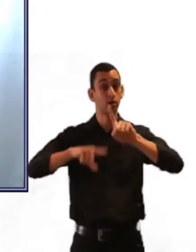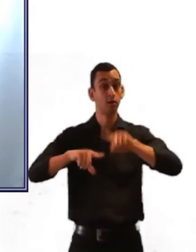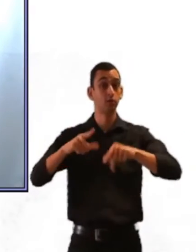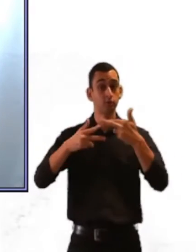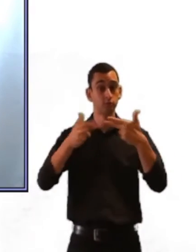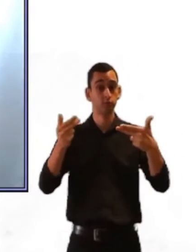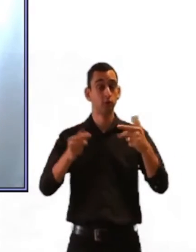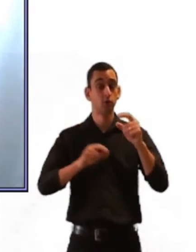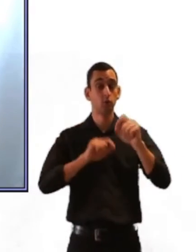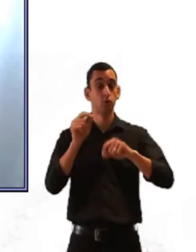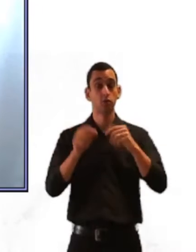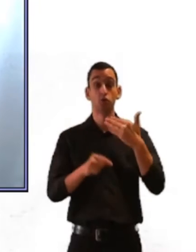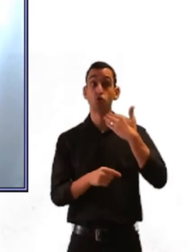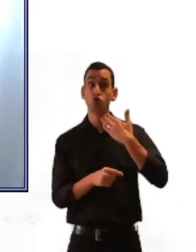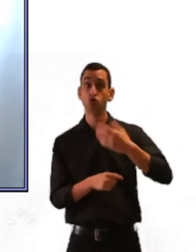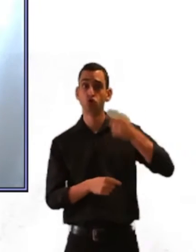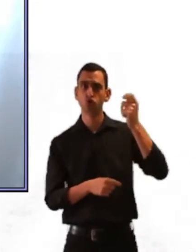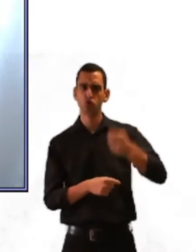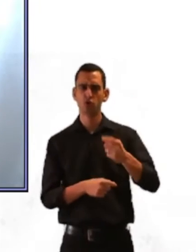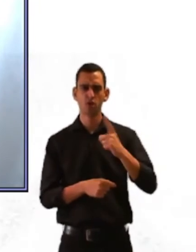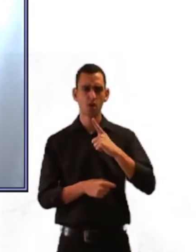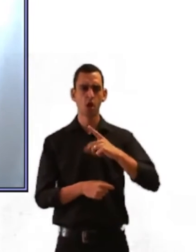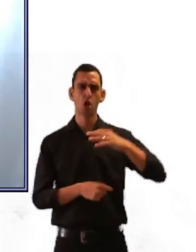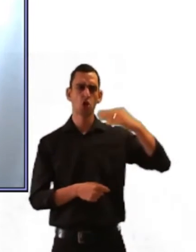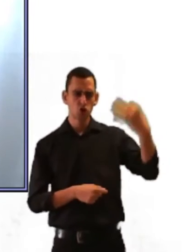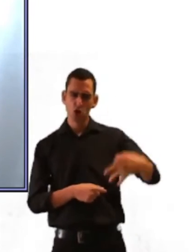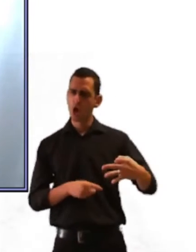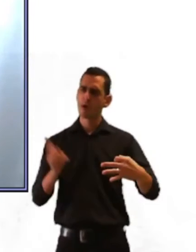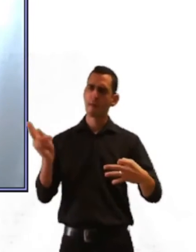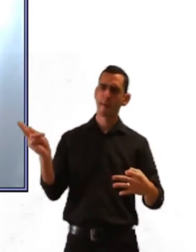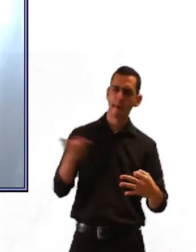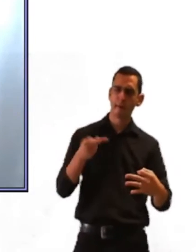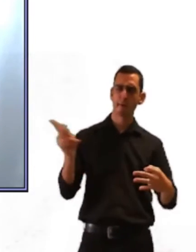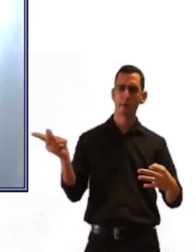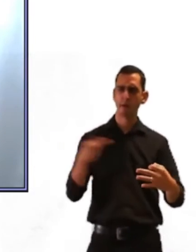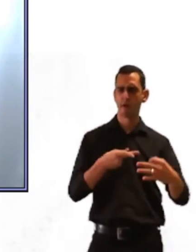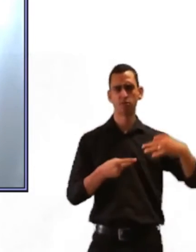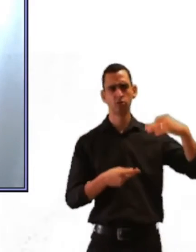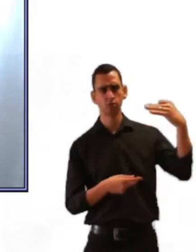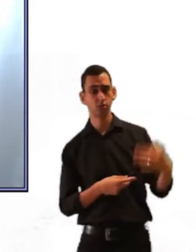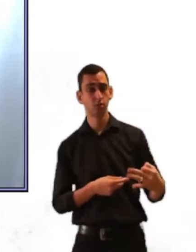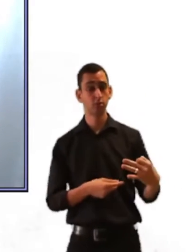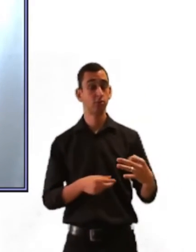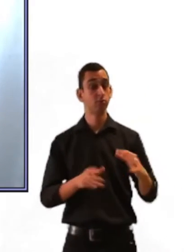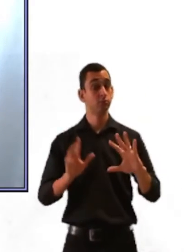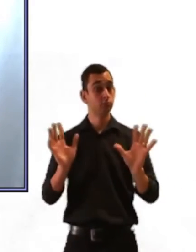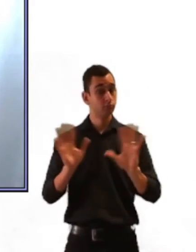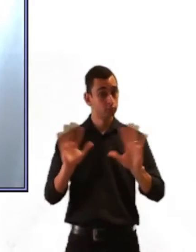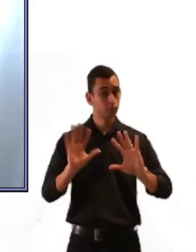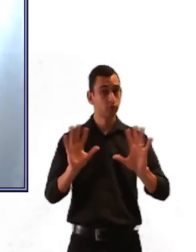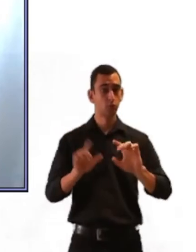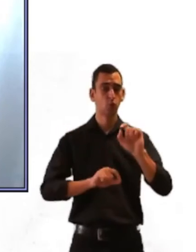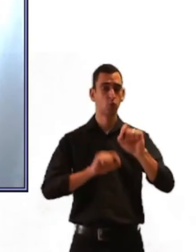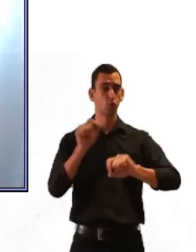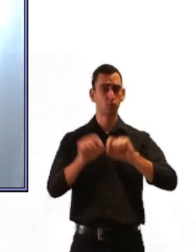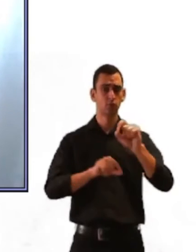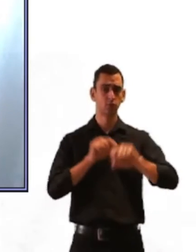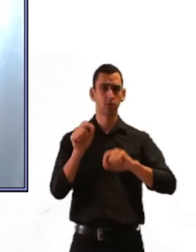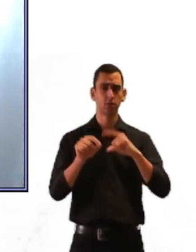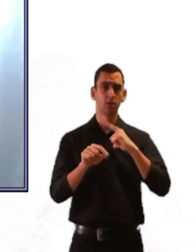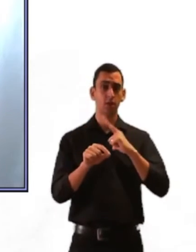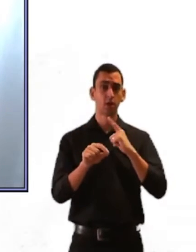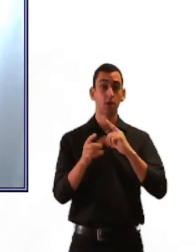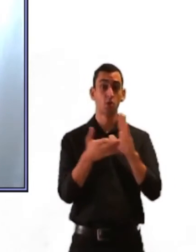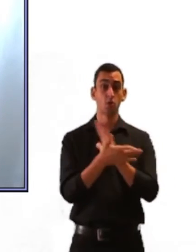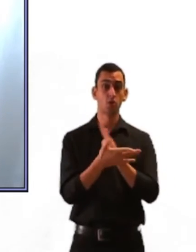o juiz um justiceiro, né? Então, o que que seria essa ideia? De que um juiz justiceiro seria aquele que